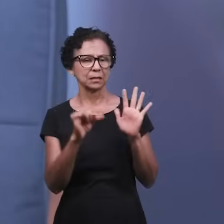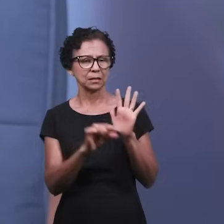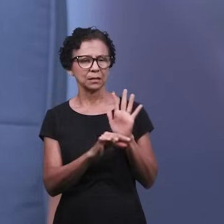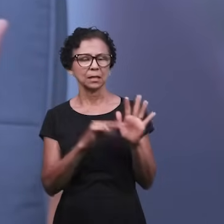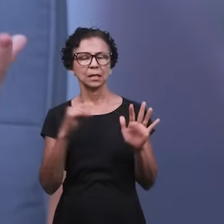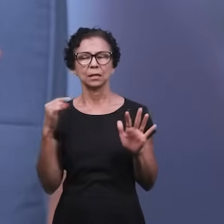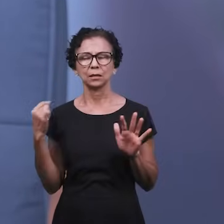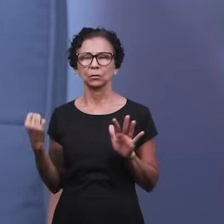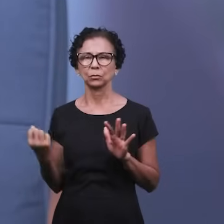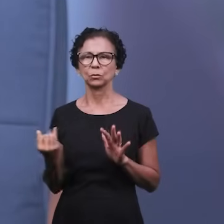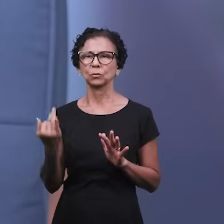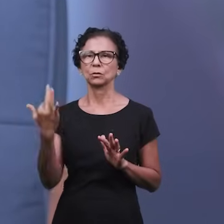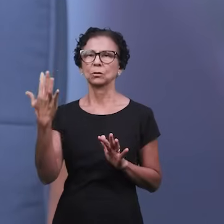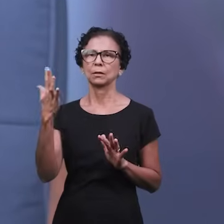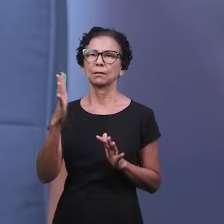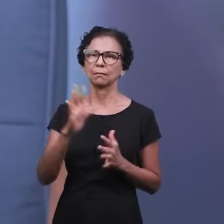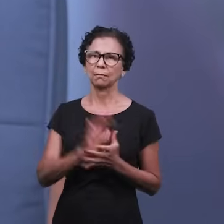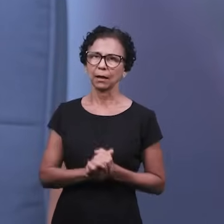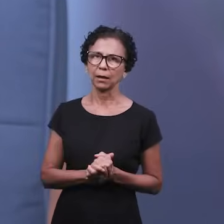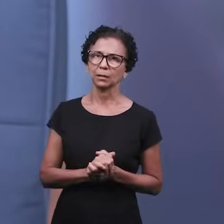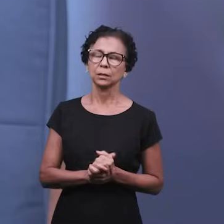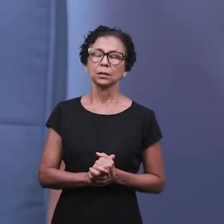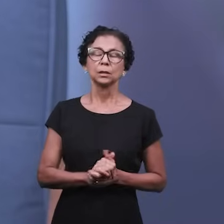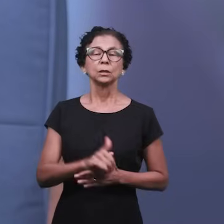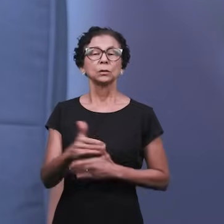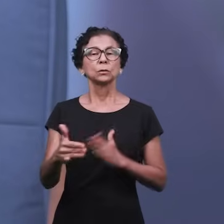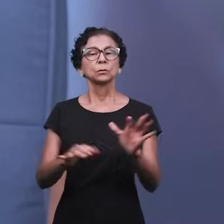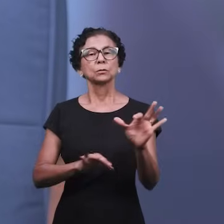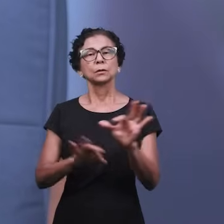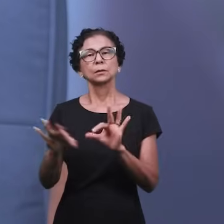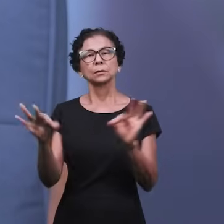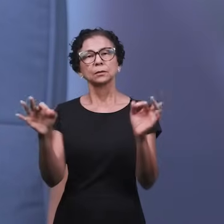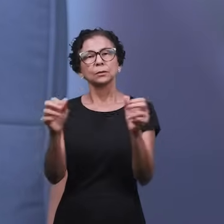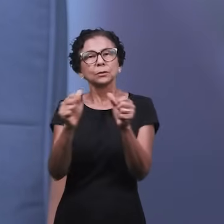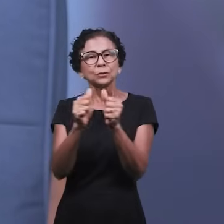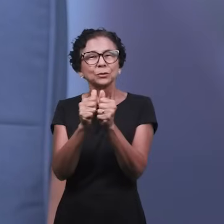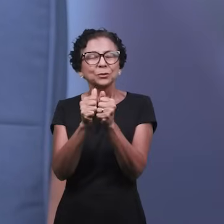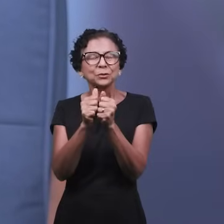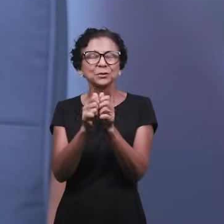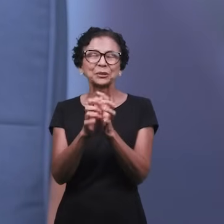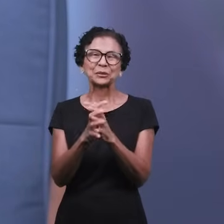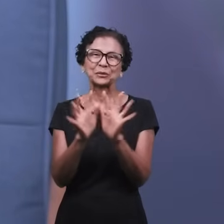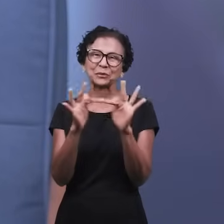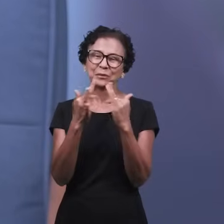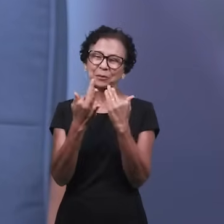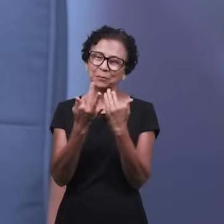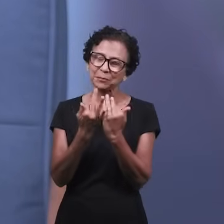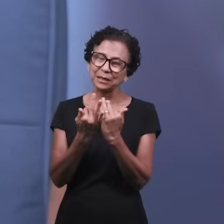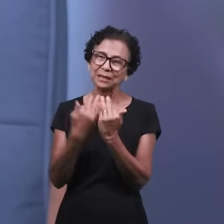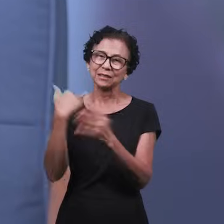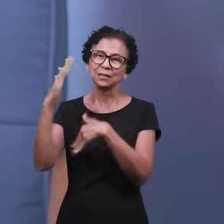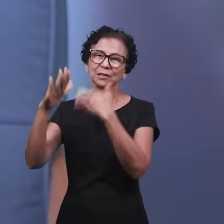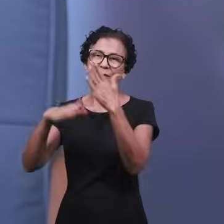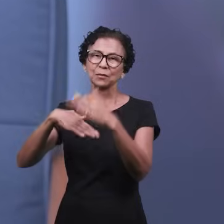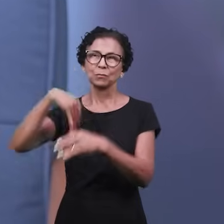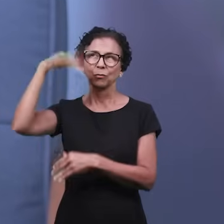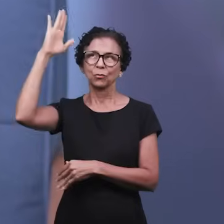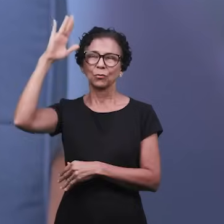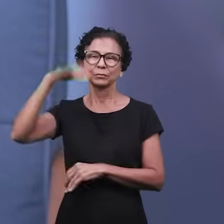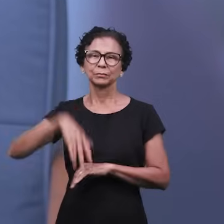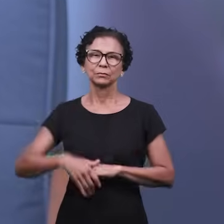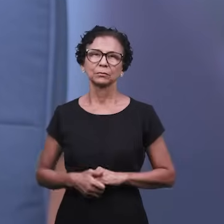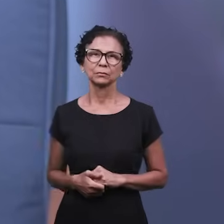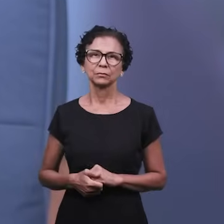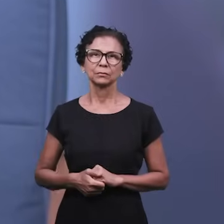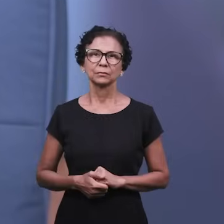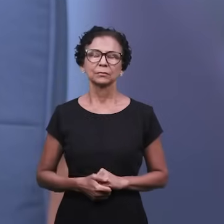local, toda essa organização deve ser feita junto, porque quando nós fazemos juntos, o desenvolvimento é muito melhor, né?